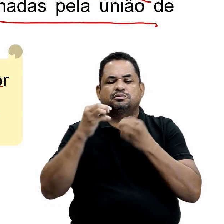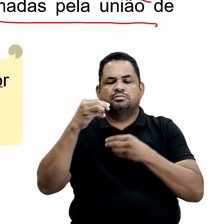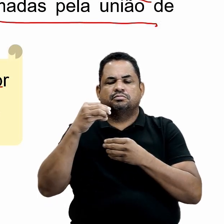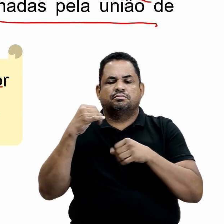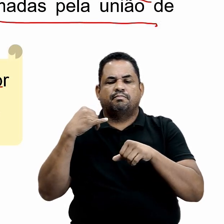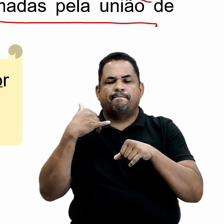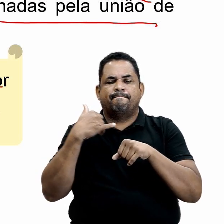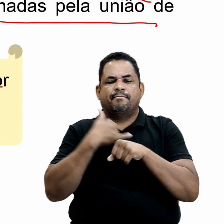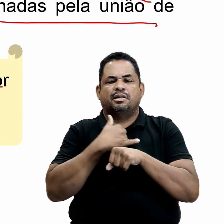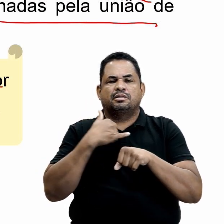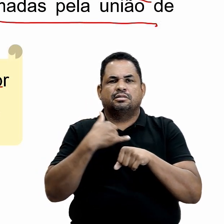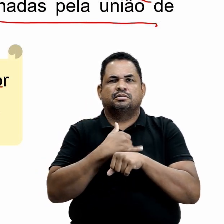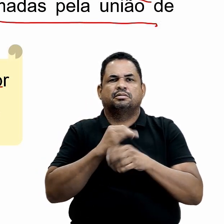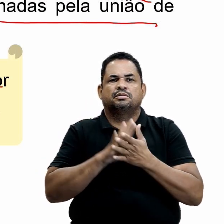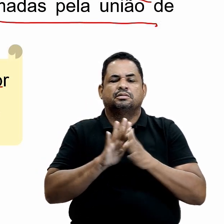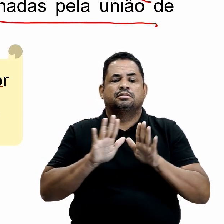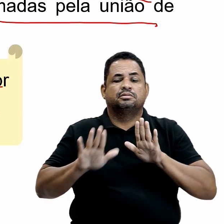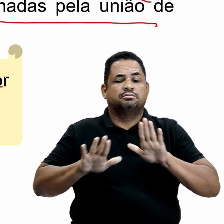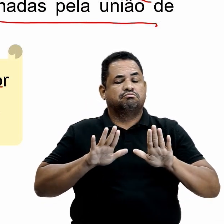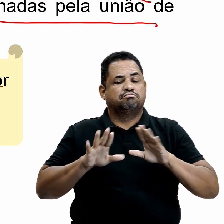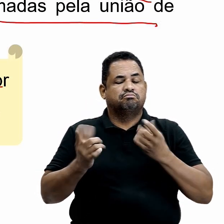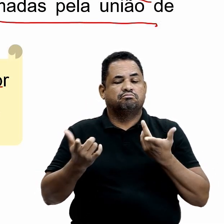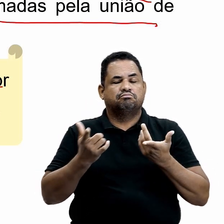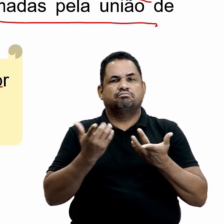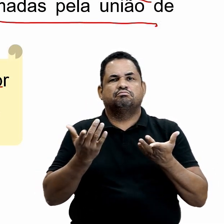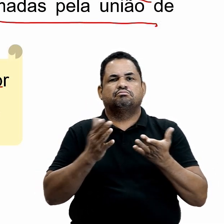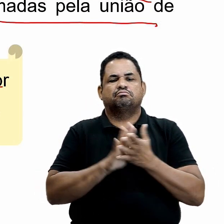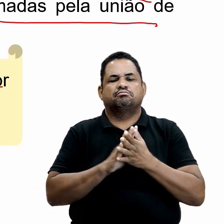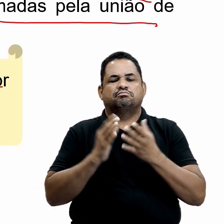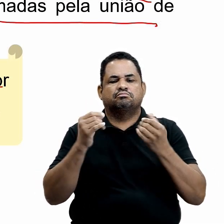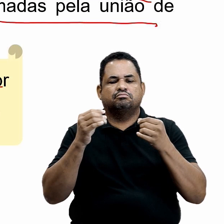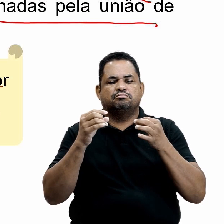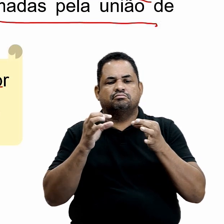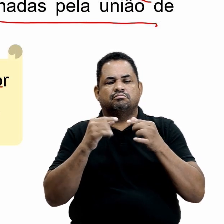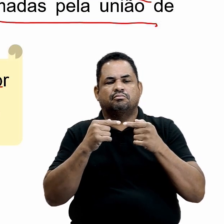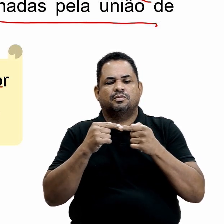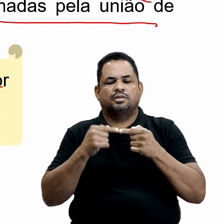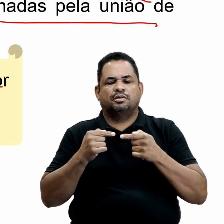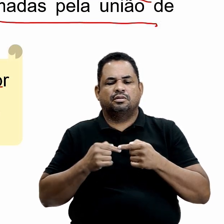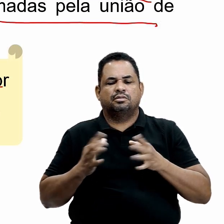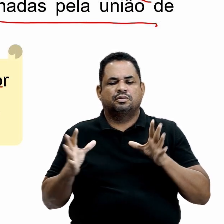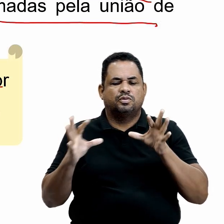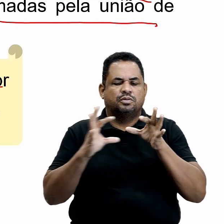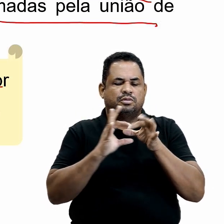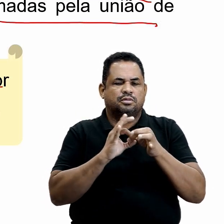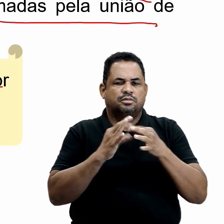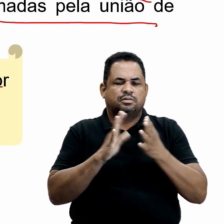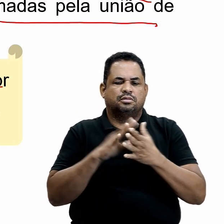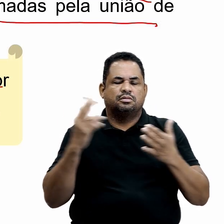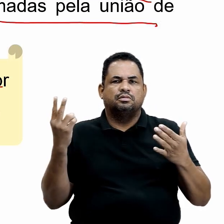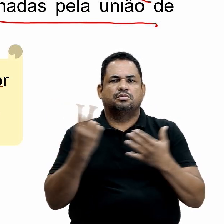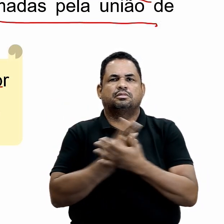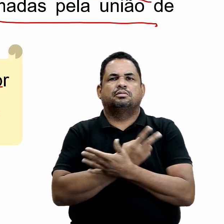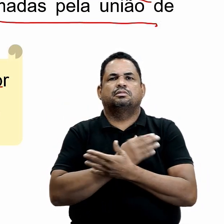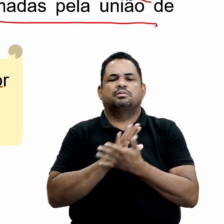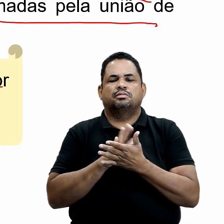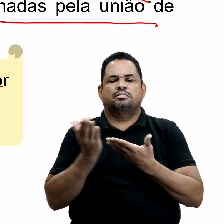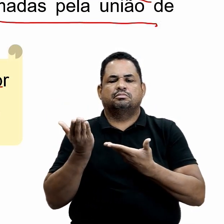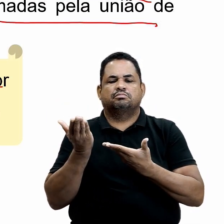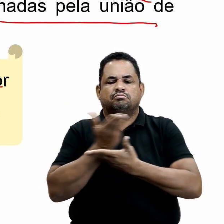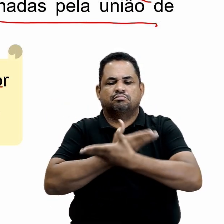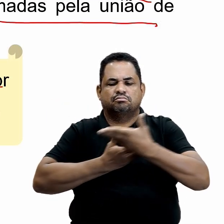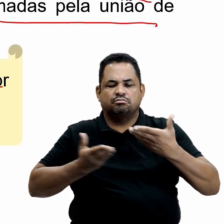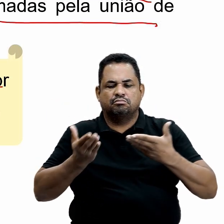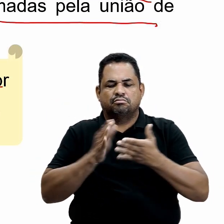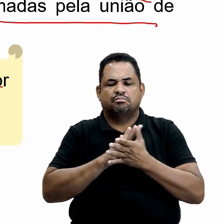depende exclusivamente das ligações, da união que acontece entre esses átomos, que